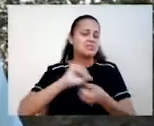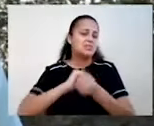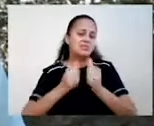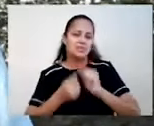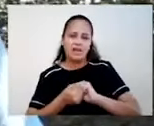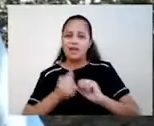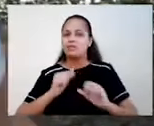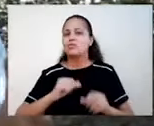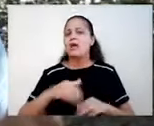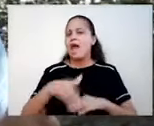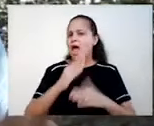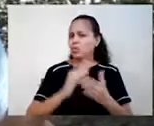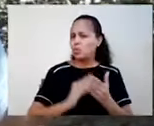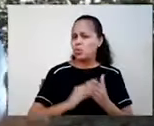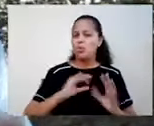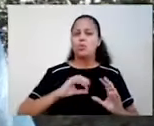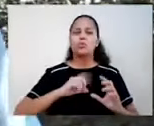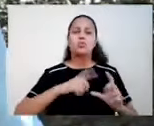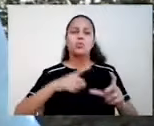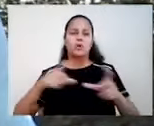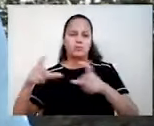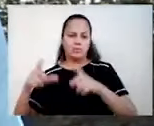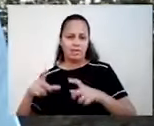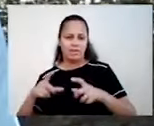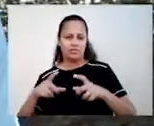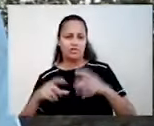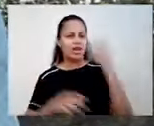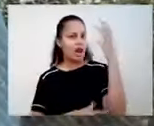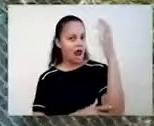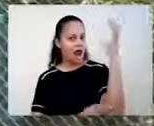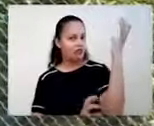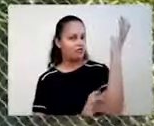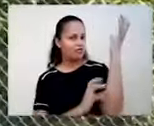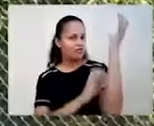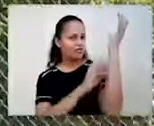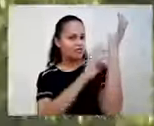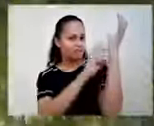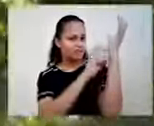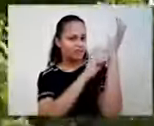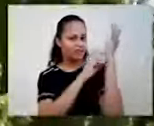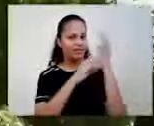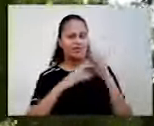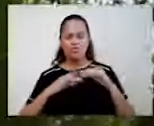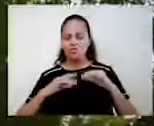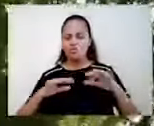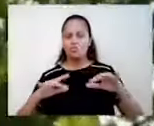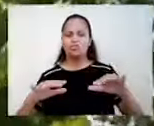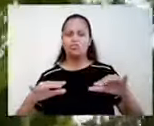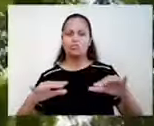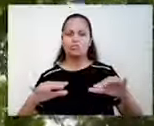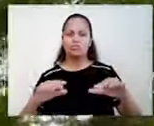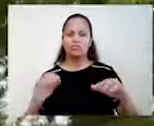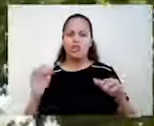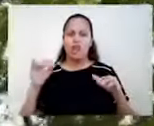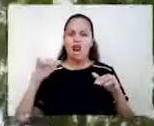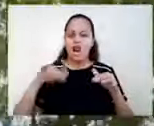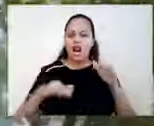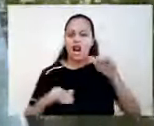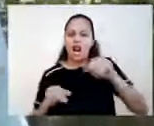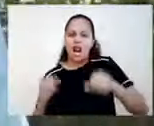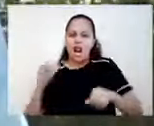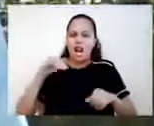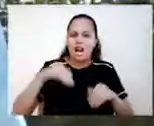muito adaptados a todo tipo de ambiente. Elas escalam árvores super bem, se arrastam no solo, nadam